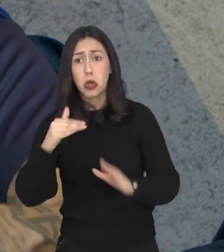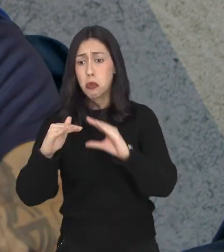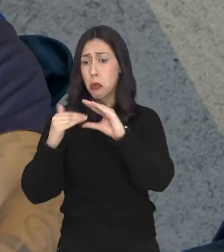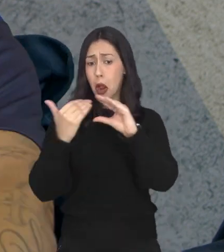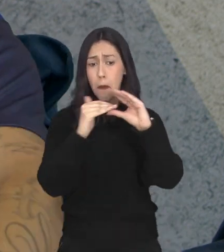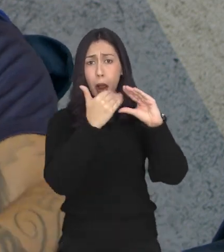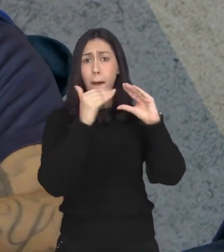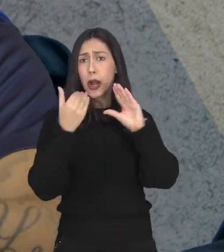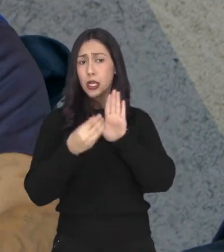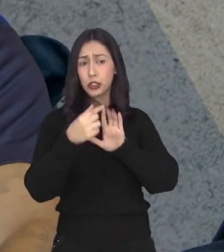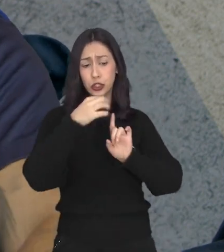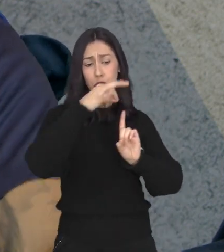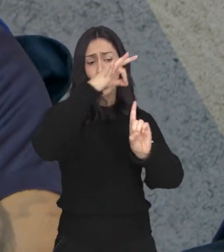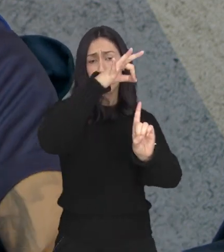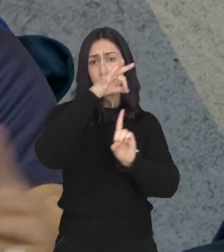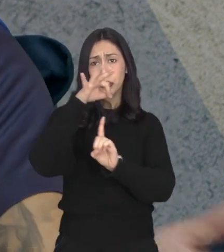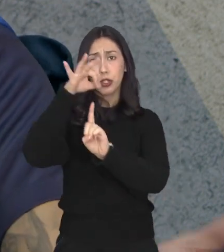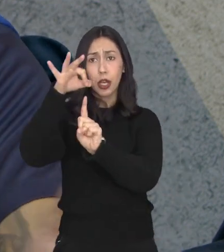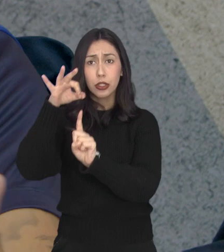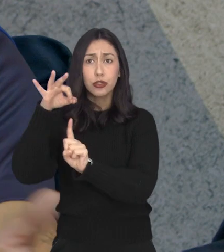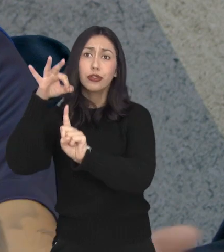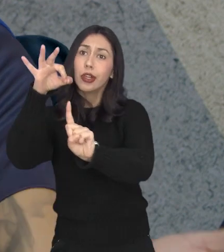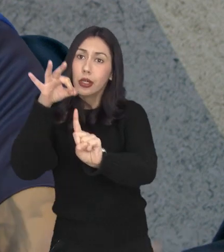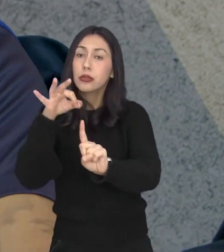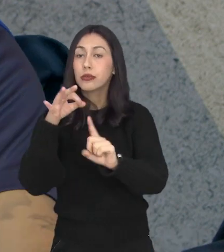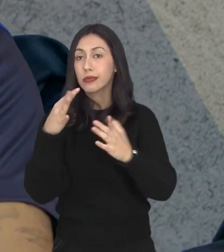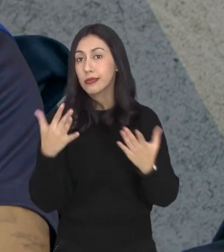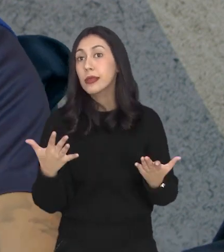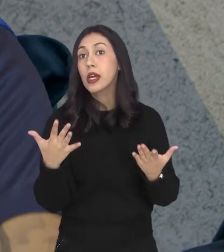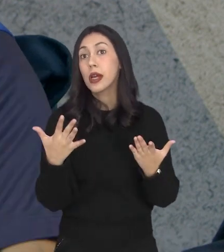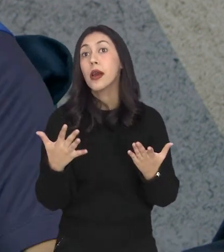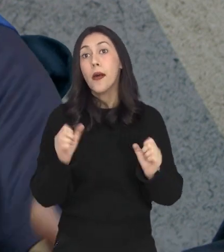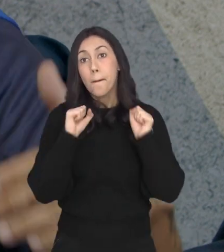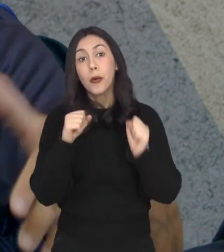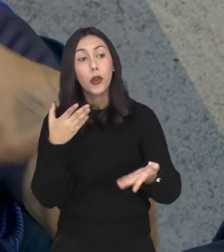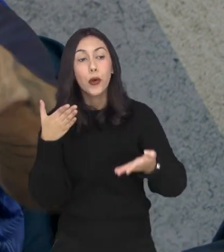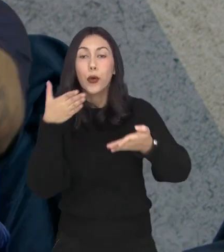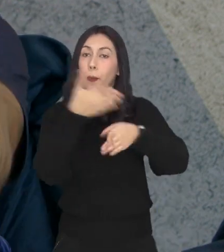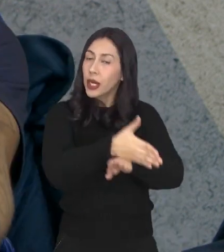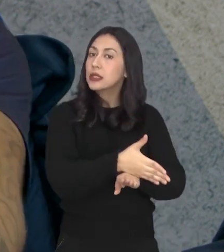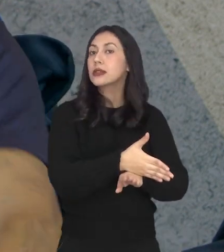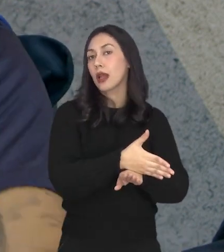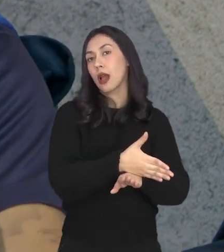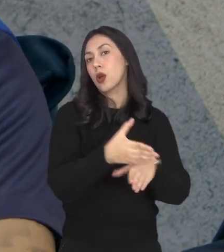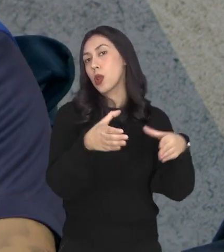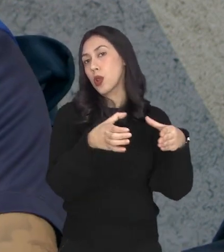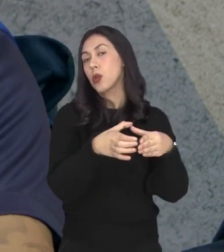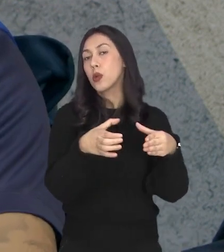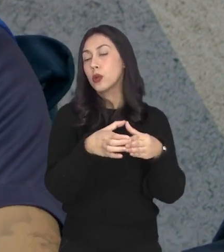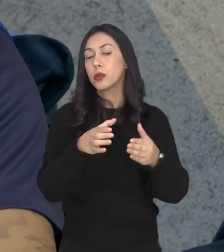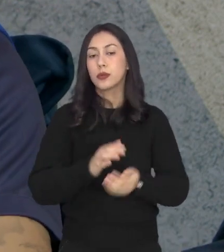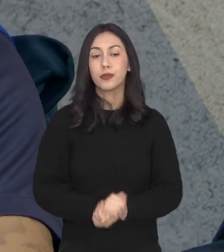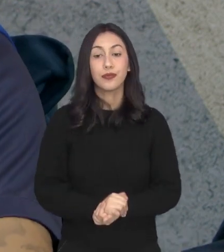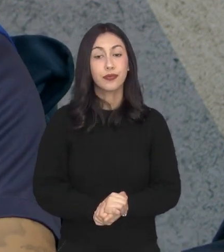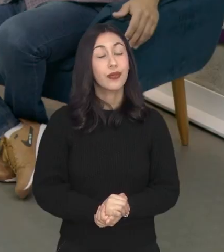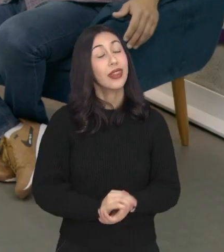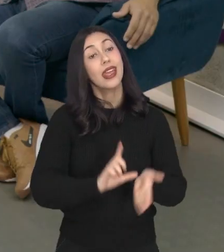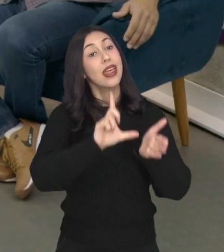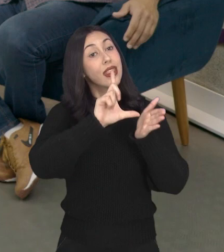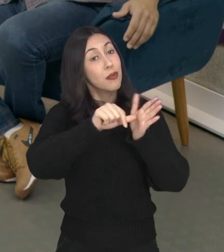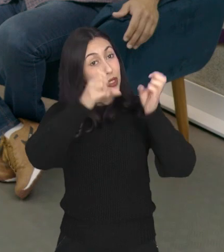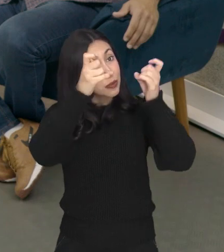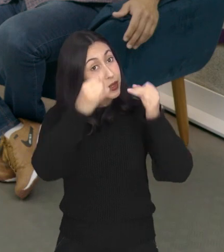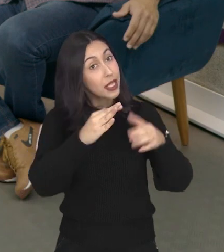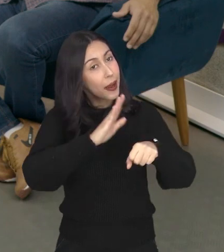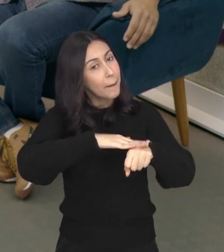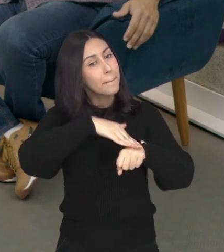ou outro jogador. Sempre tem pessoal indicando atletas para poder estar ingressando, né, nessa área. Bom, a gente vai